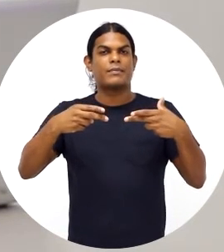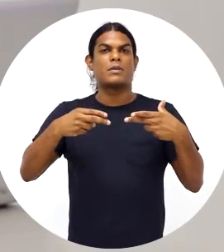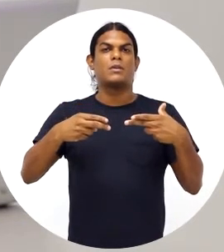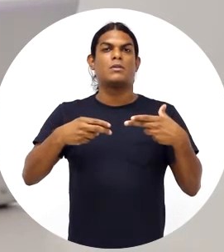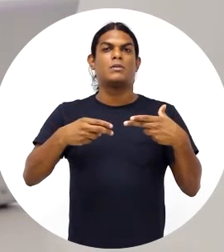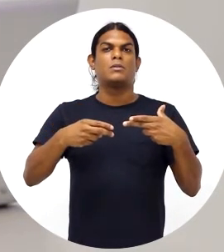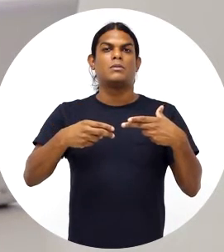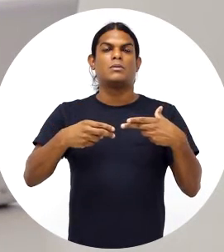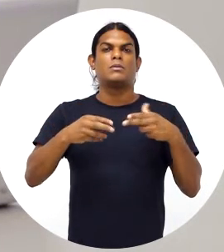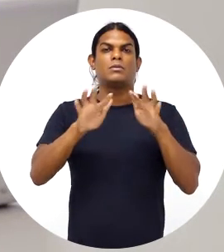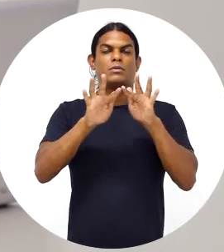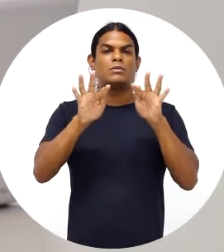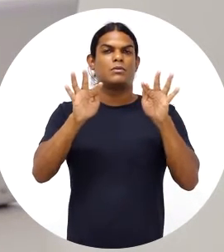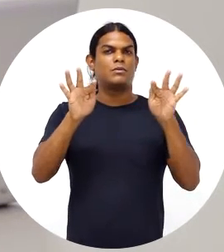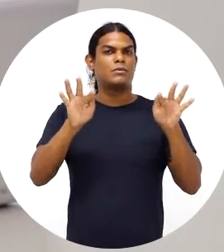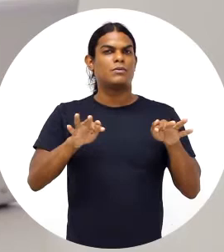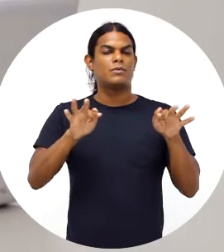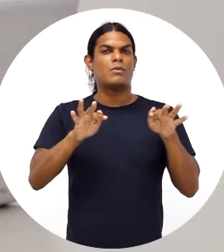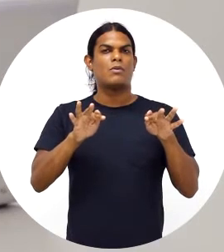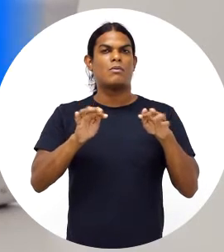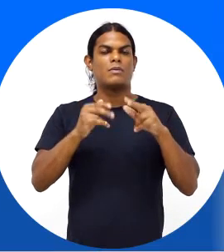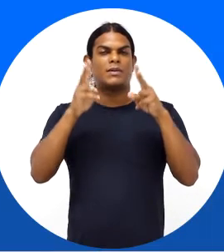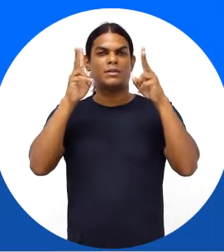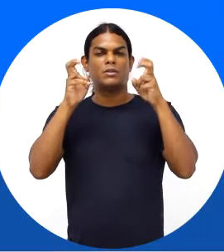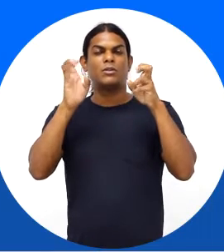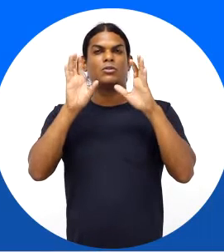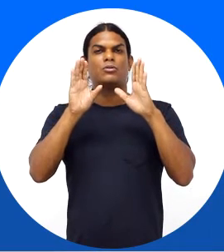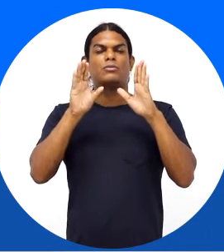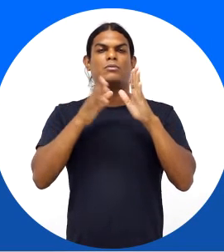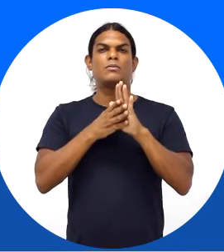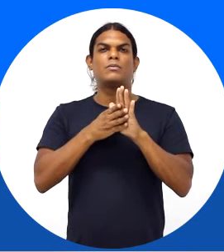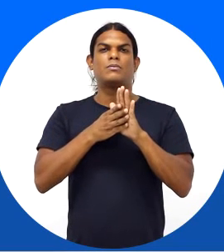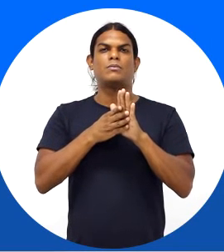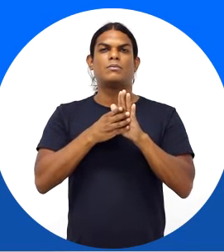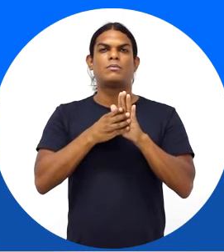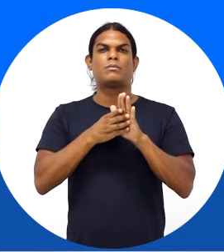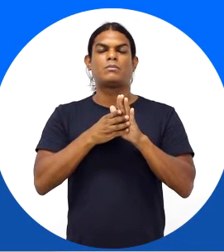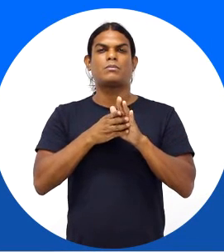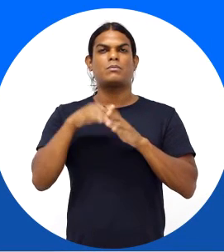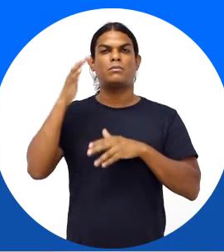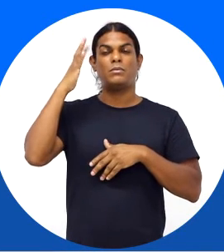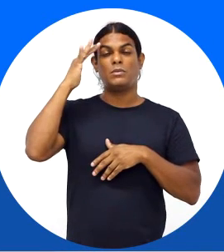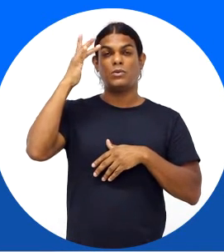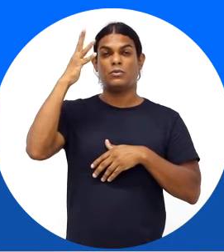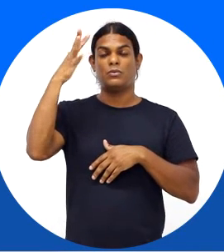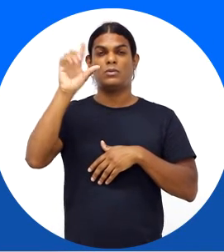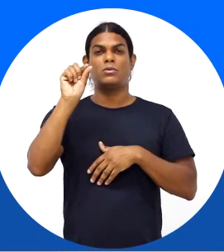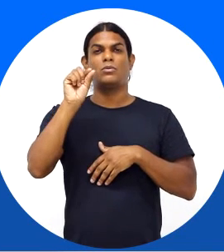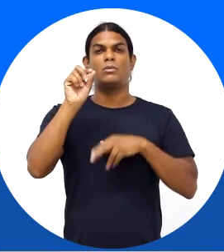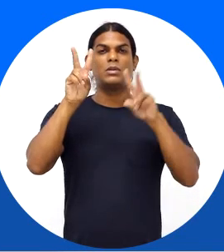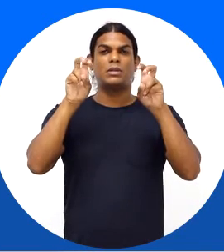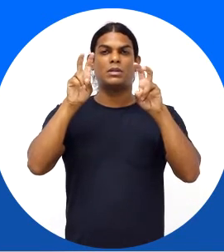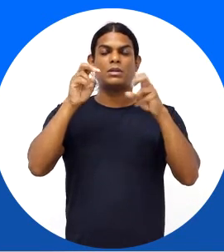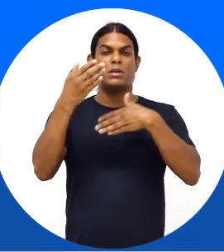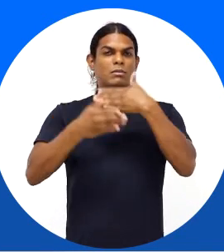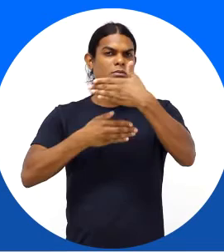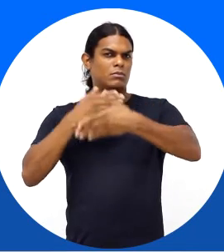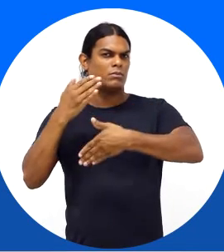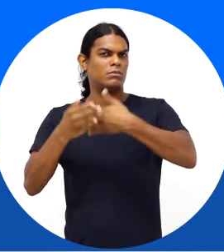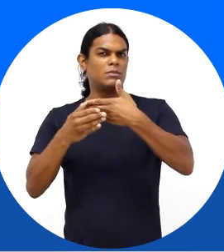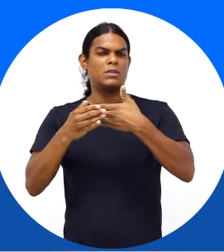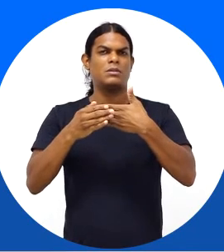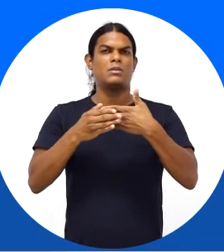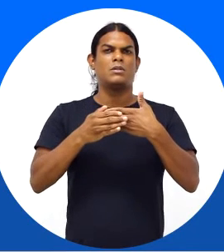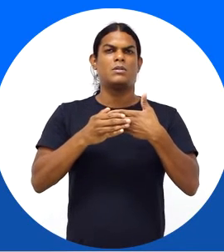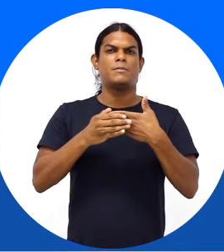belo. Um exemplo que vocês veem é o quadro O Homem Amarelo, que a princípio pode parecer